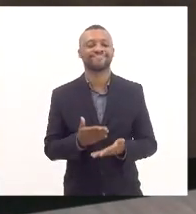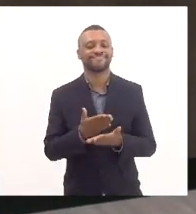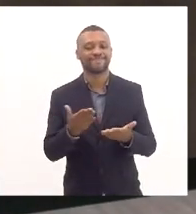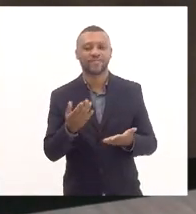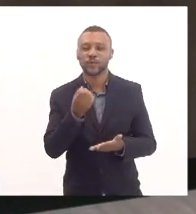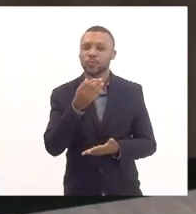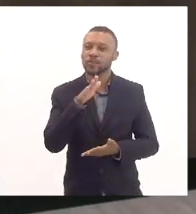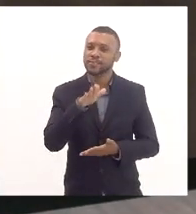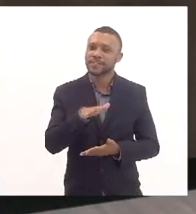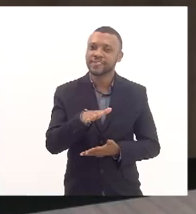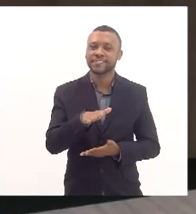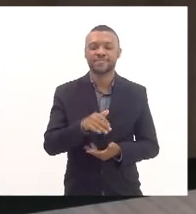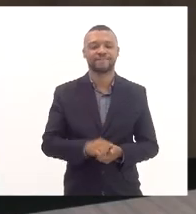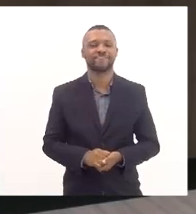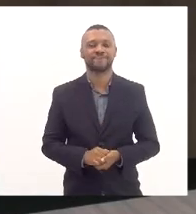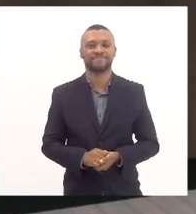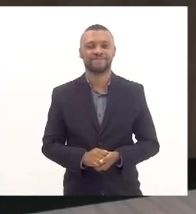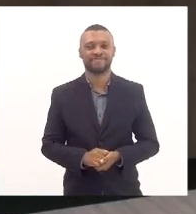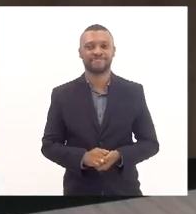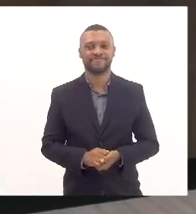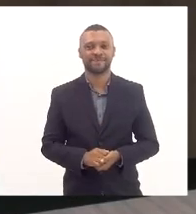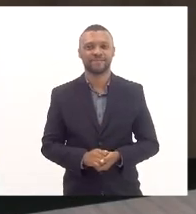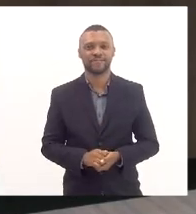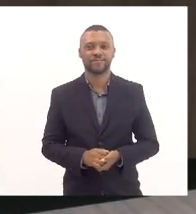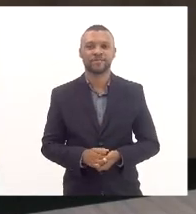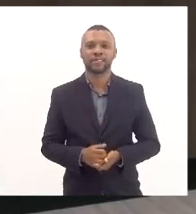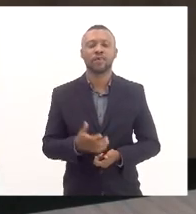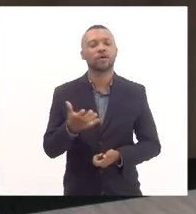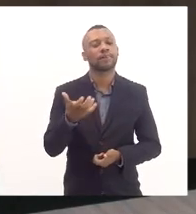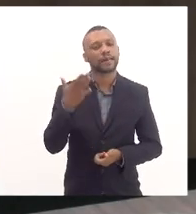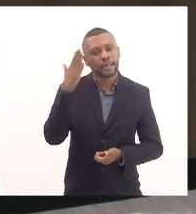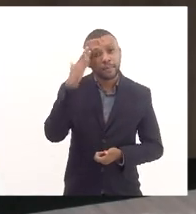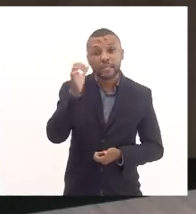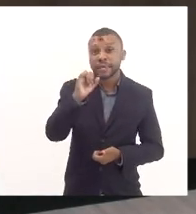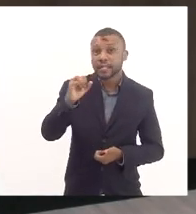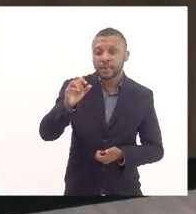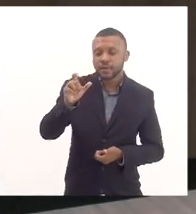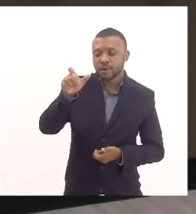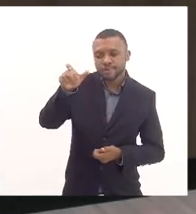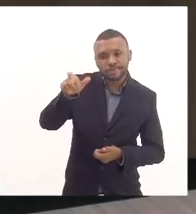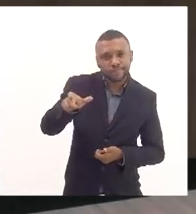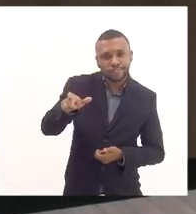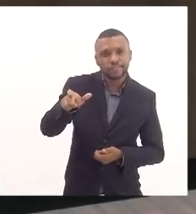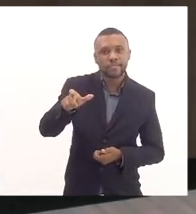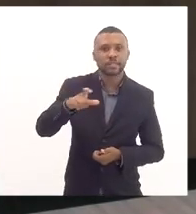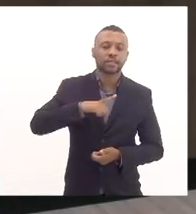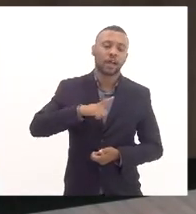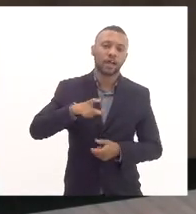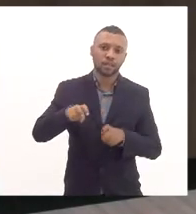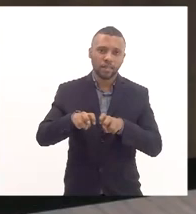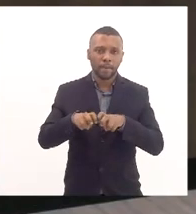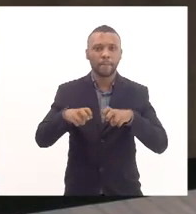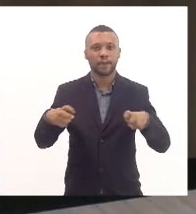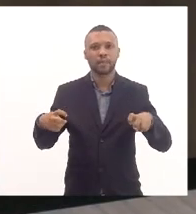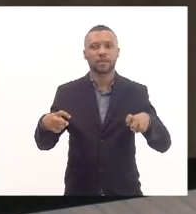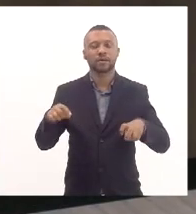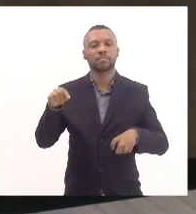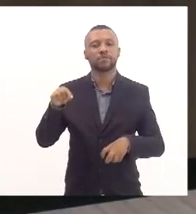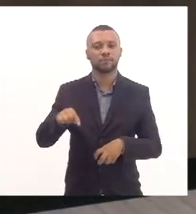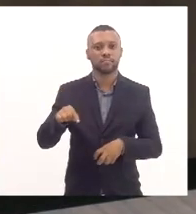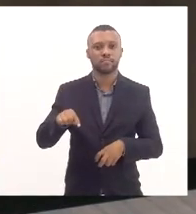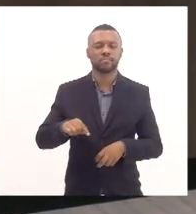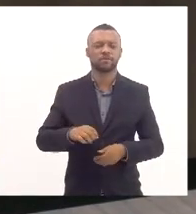Olá boa tarde boa gostaria de saber se encontra-se na mesa 1